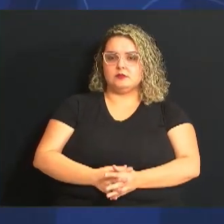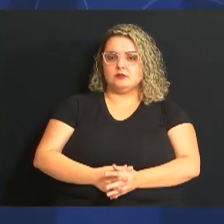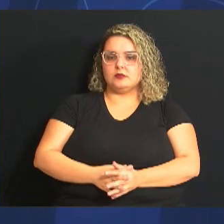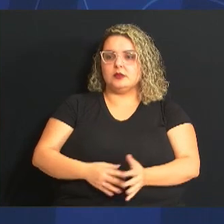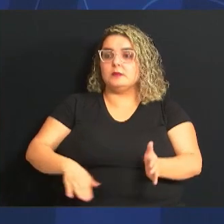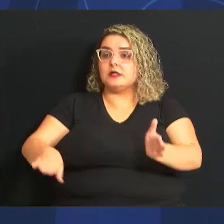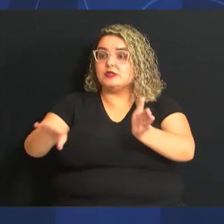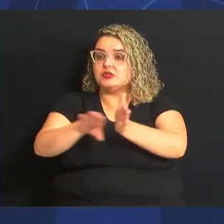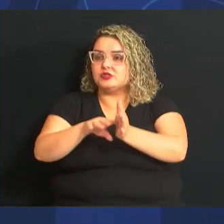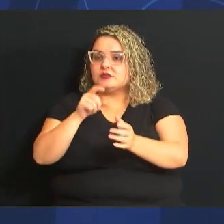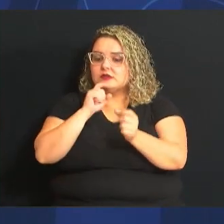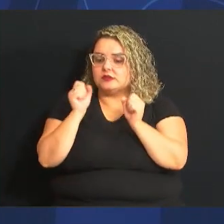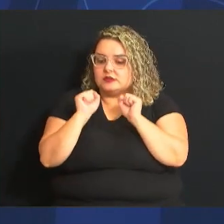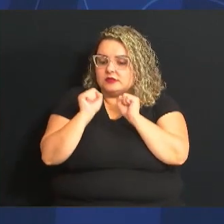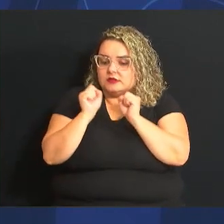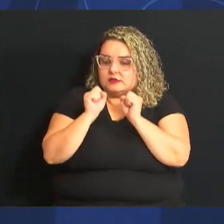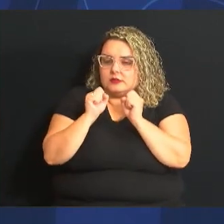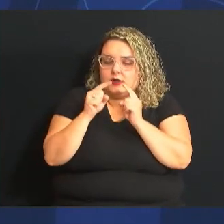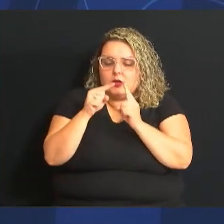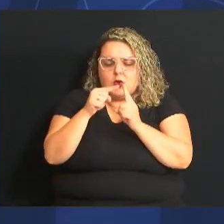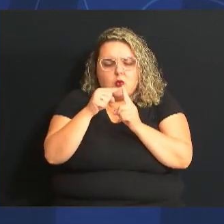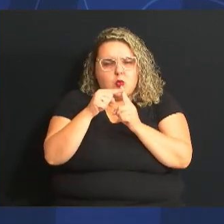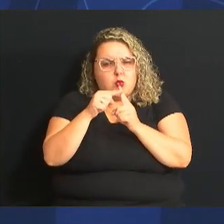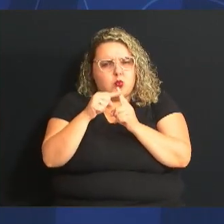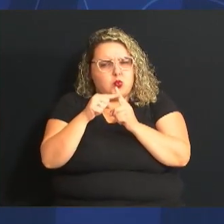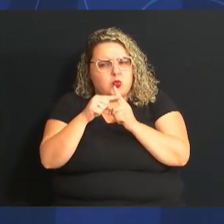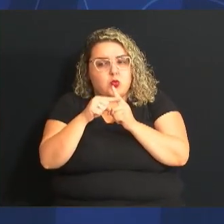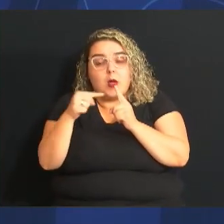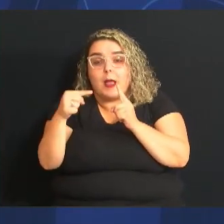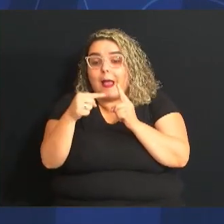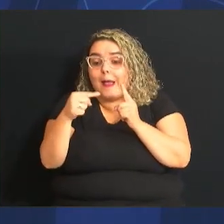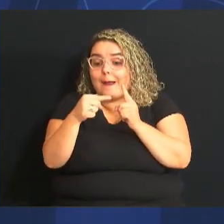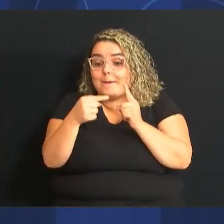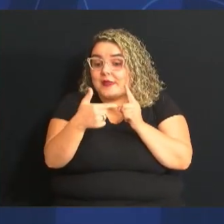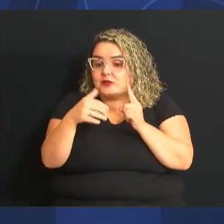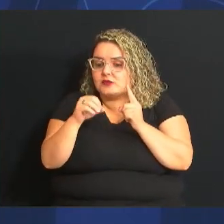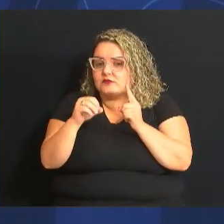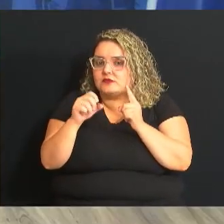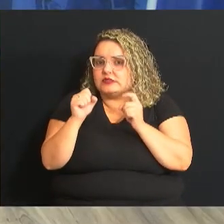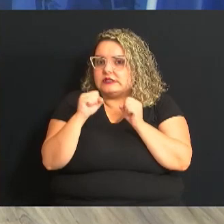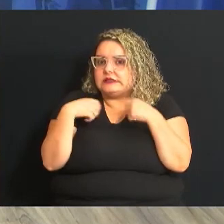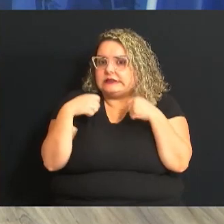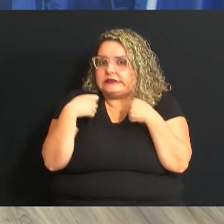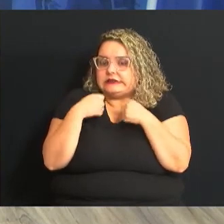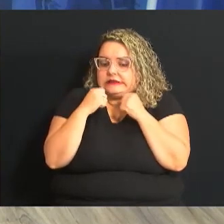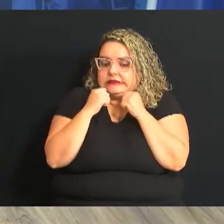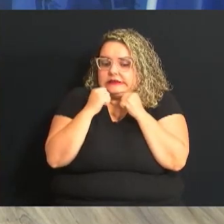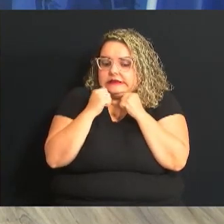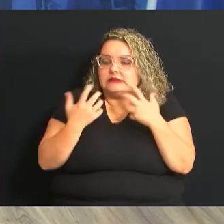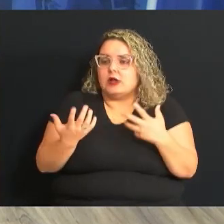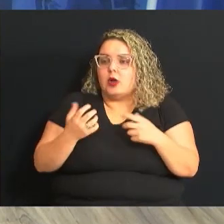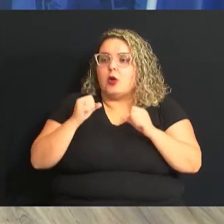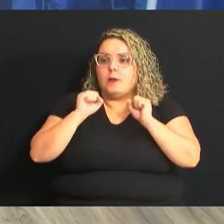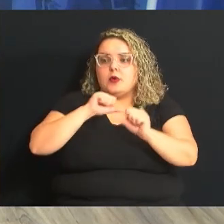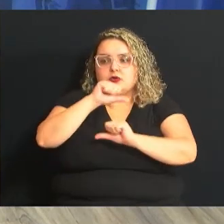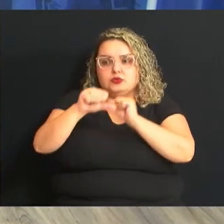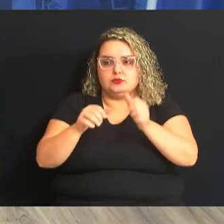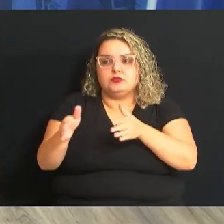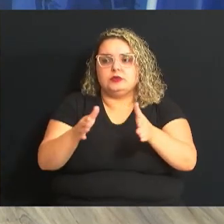os demais professores, educadores de forma geral, que essa é uma responsabilidade de todos